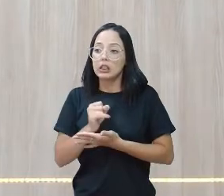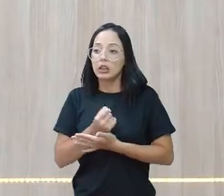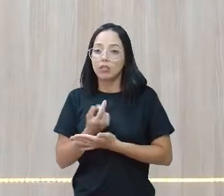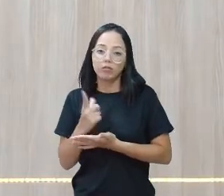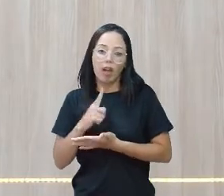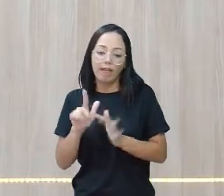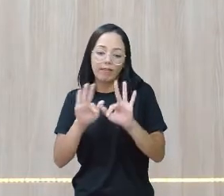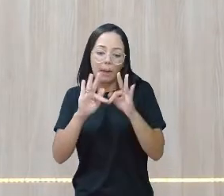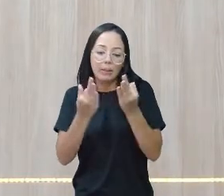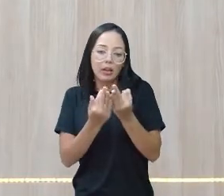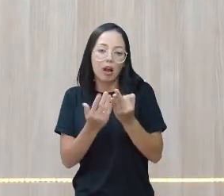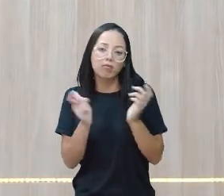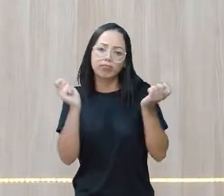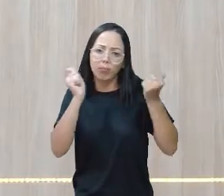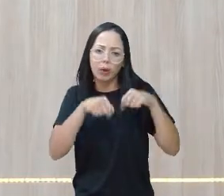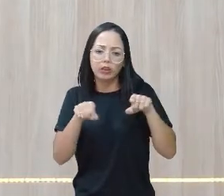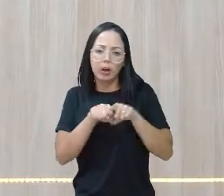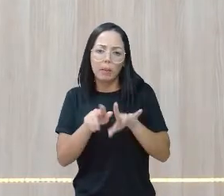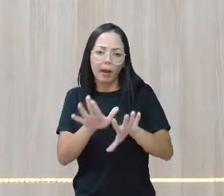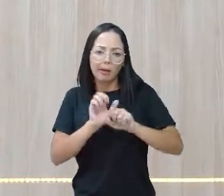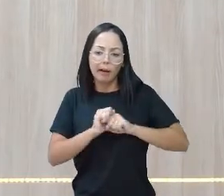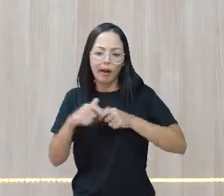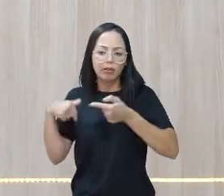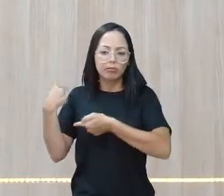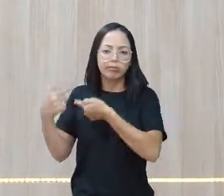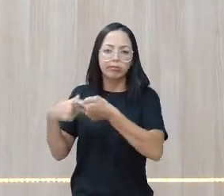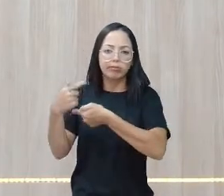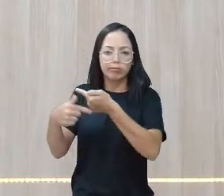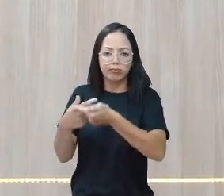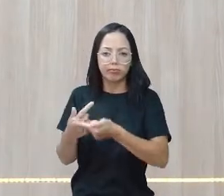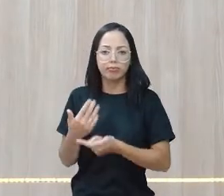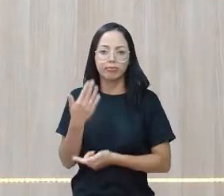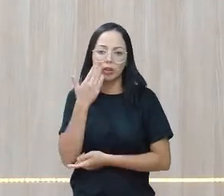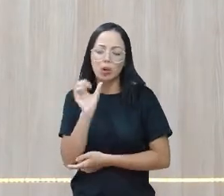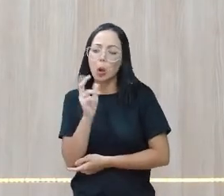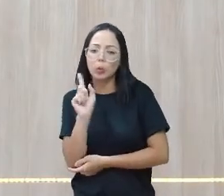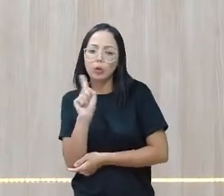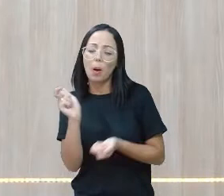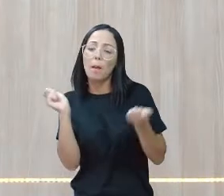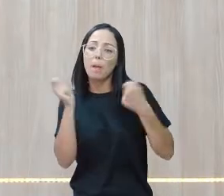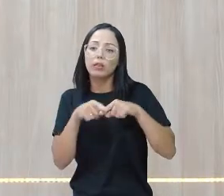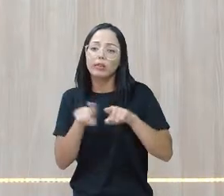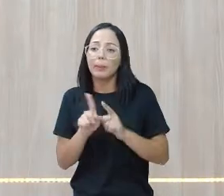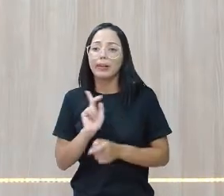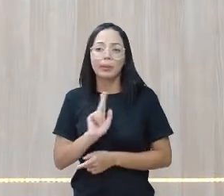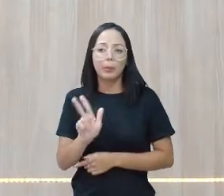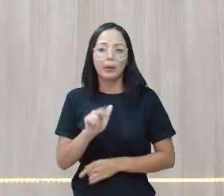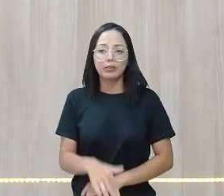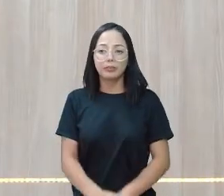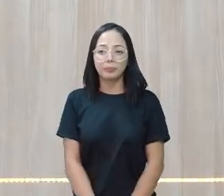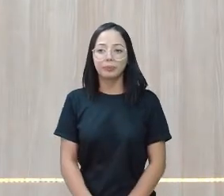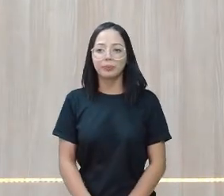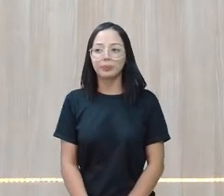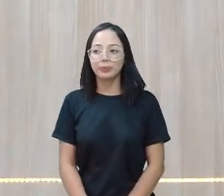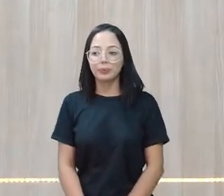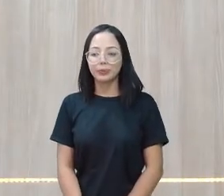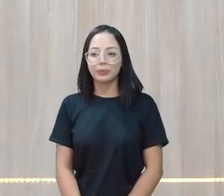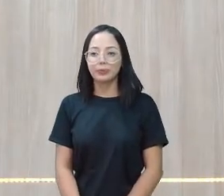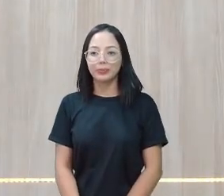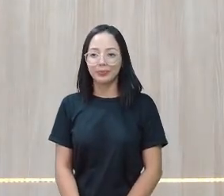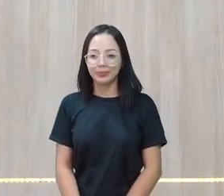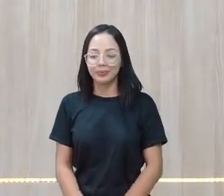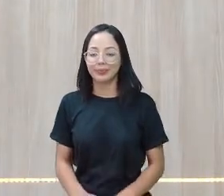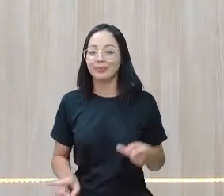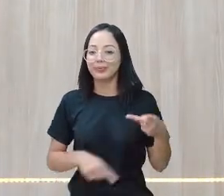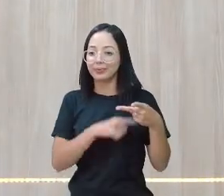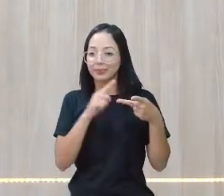algum parentesco, eles podem ter, né, herdado. Ou não, mas podem também não ser. Vejam, o